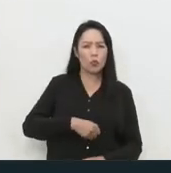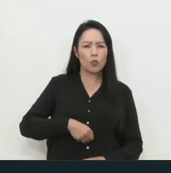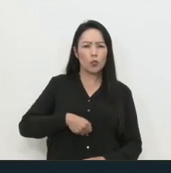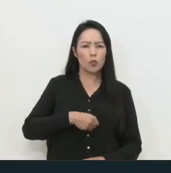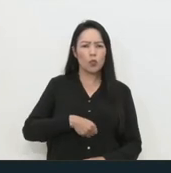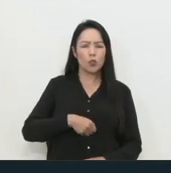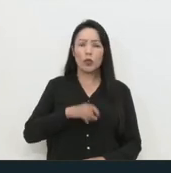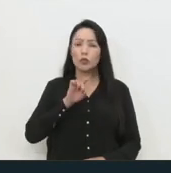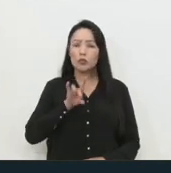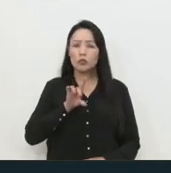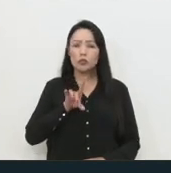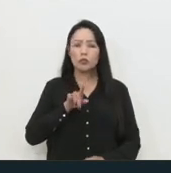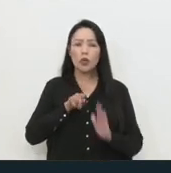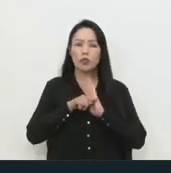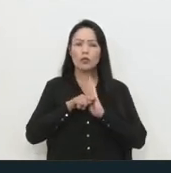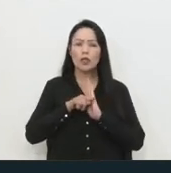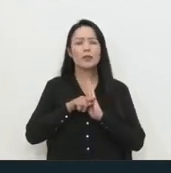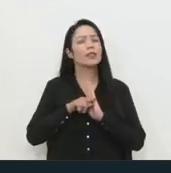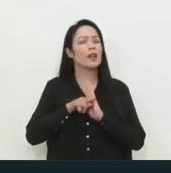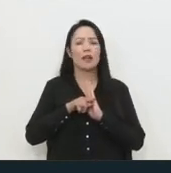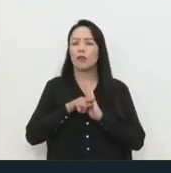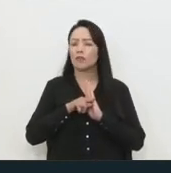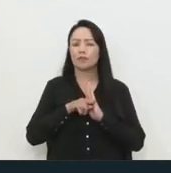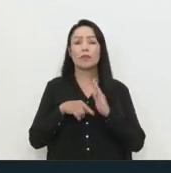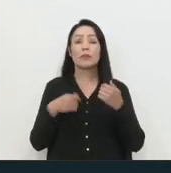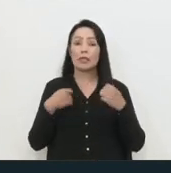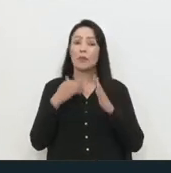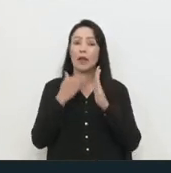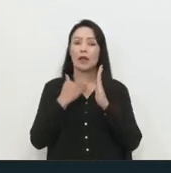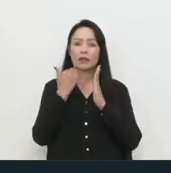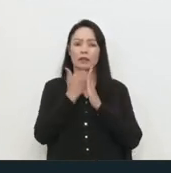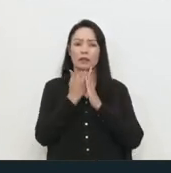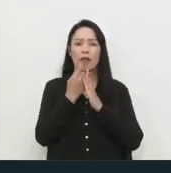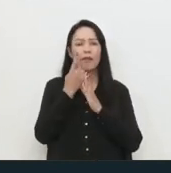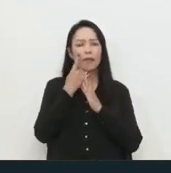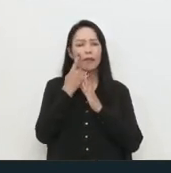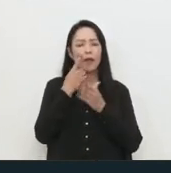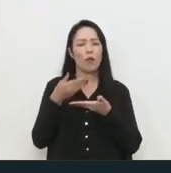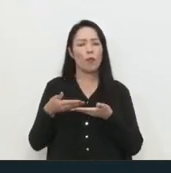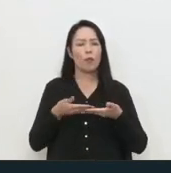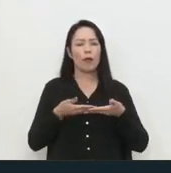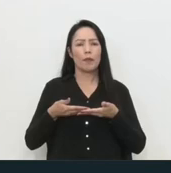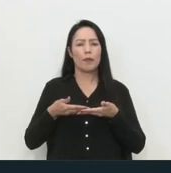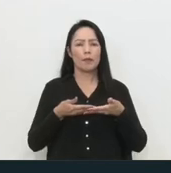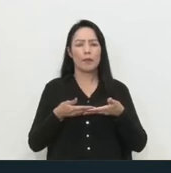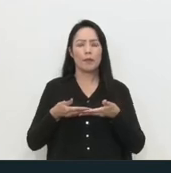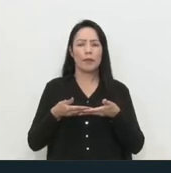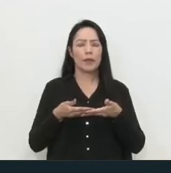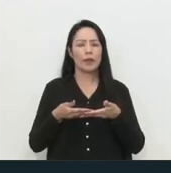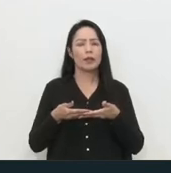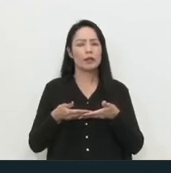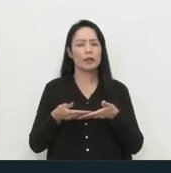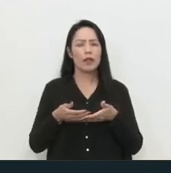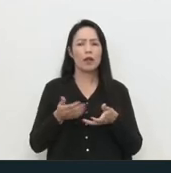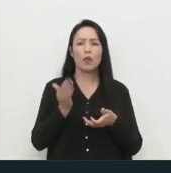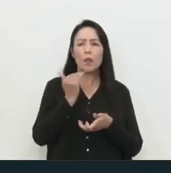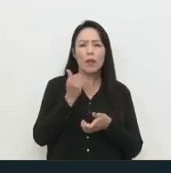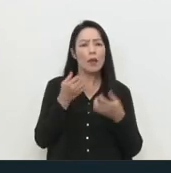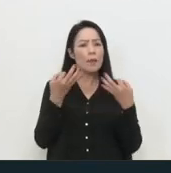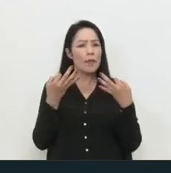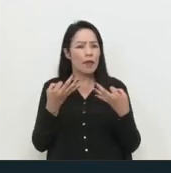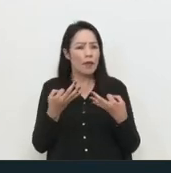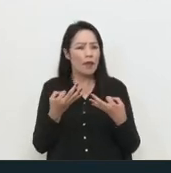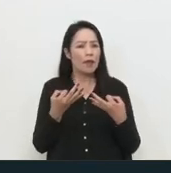se esse bebê está suficientemente alimentado pela